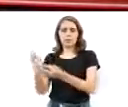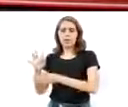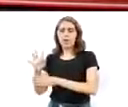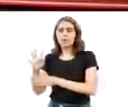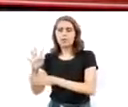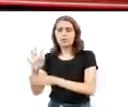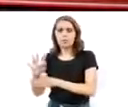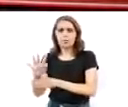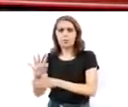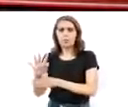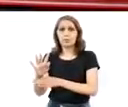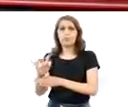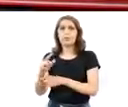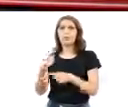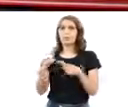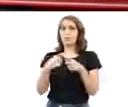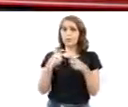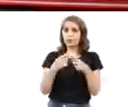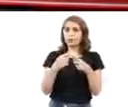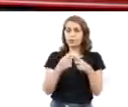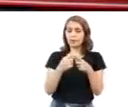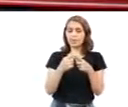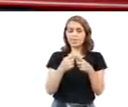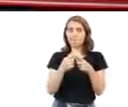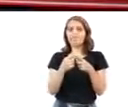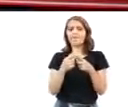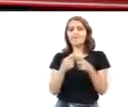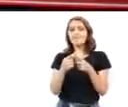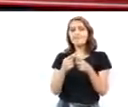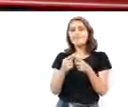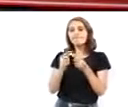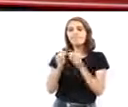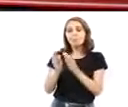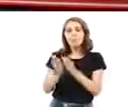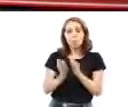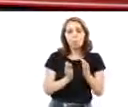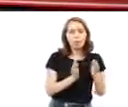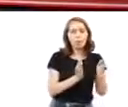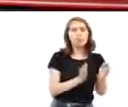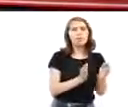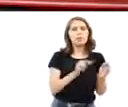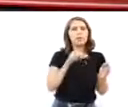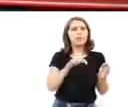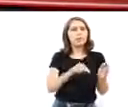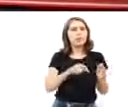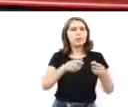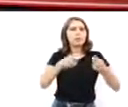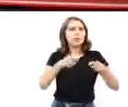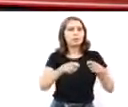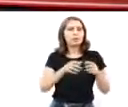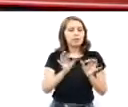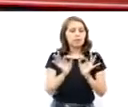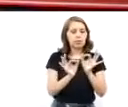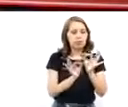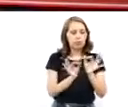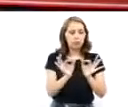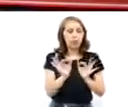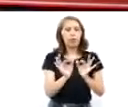faz parte de um processo educativo, epistemológico, construído de uma